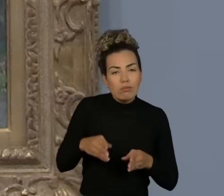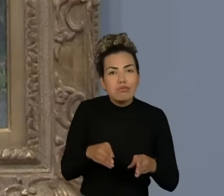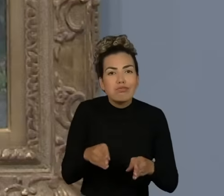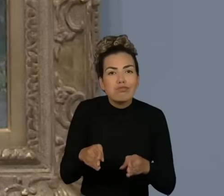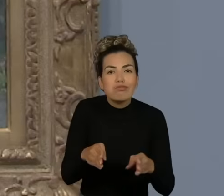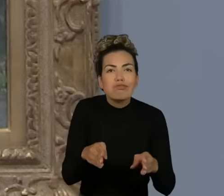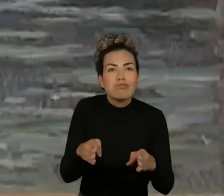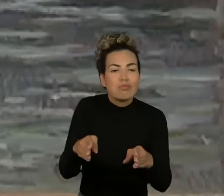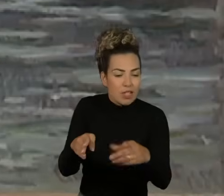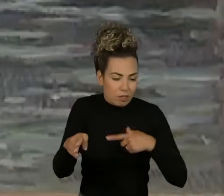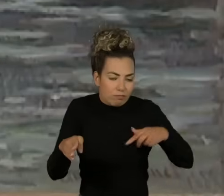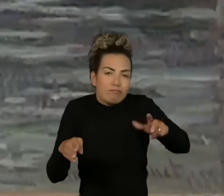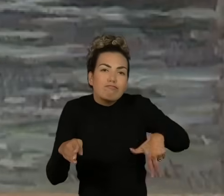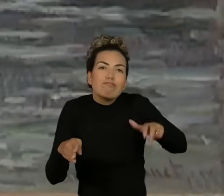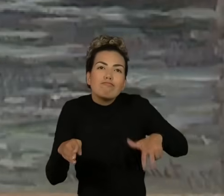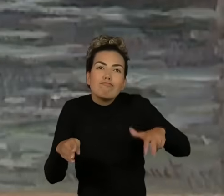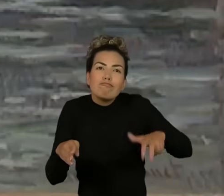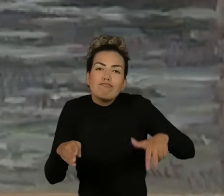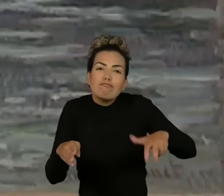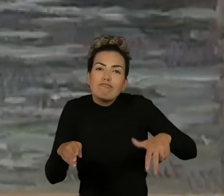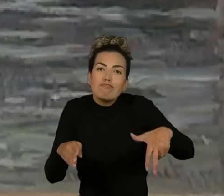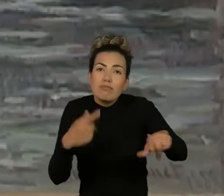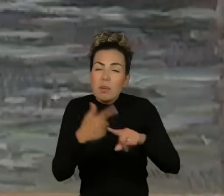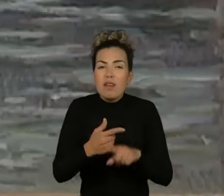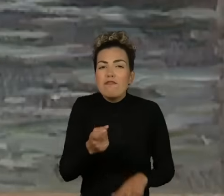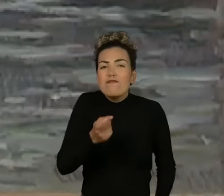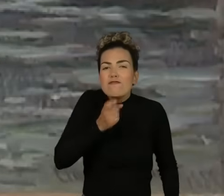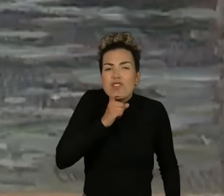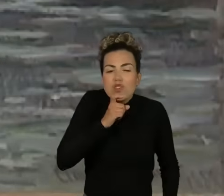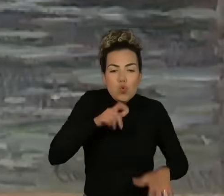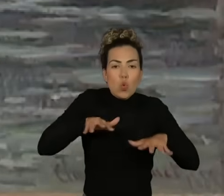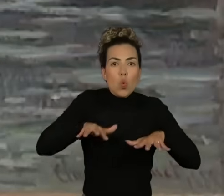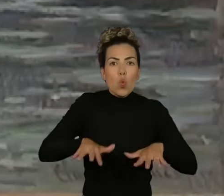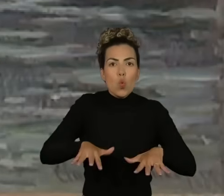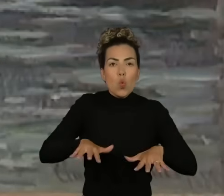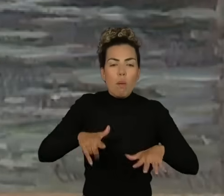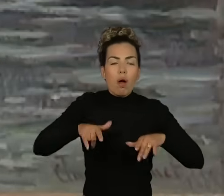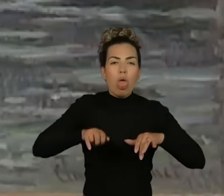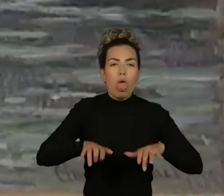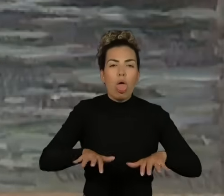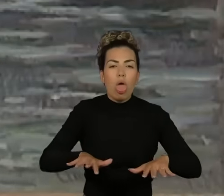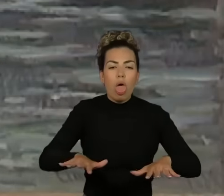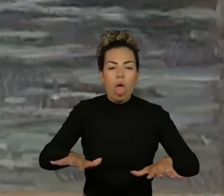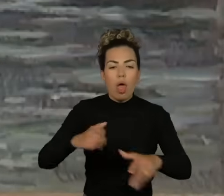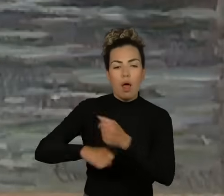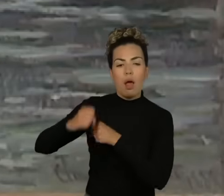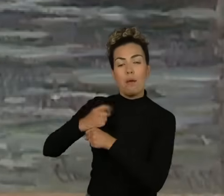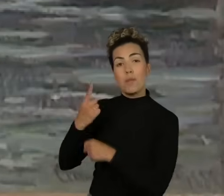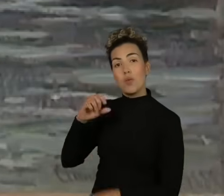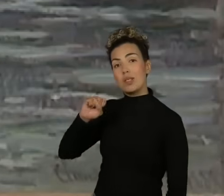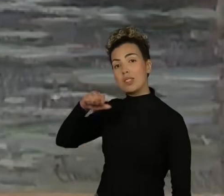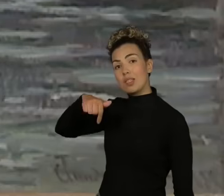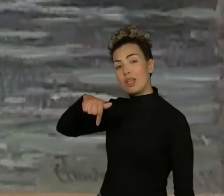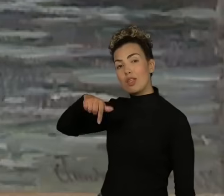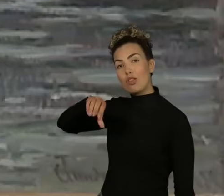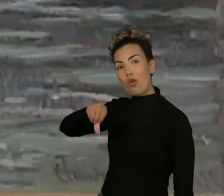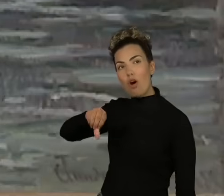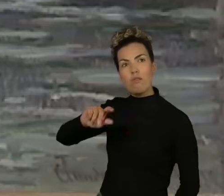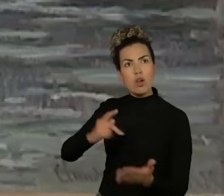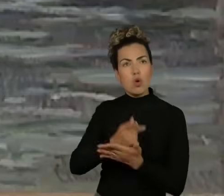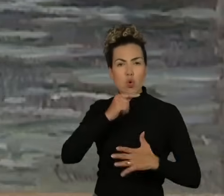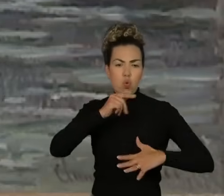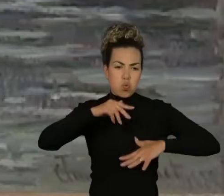beira-rio até o degelo atípico no inverno de 1879, que gerou forte correnteza